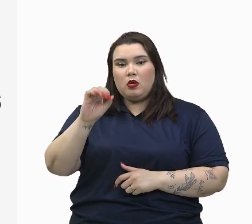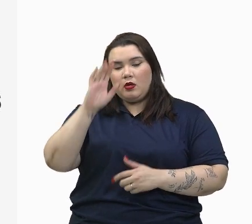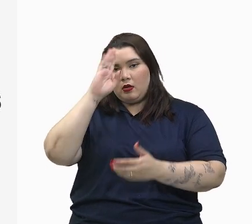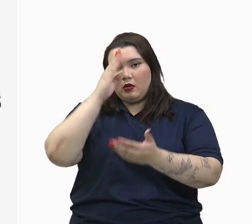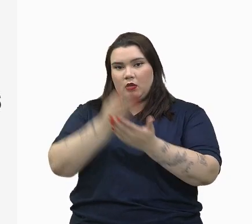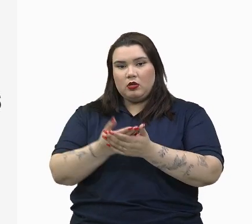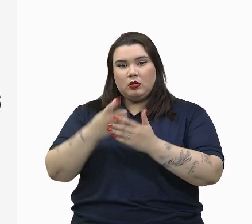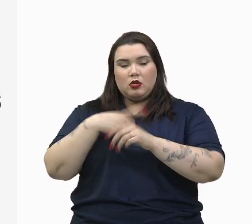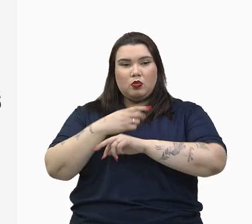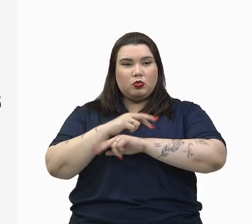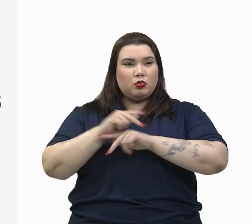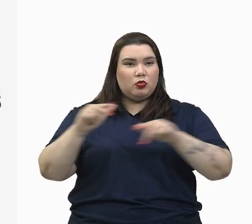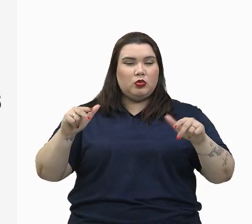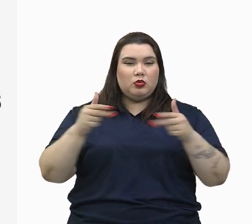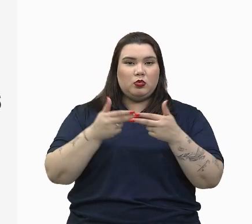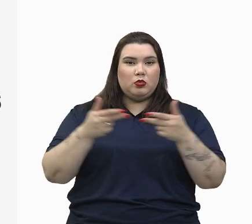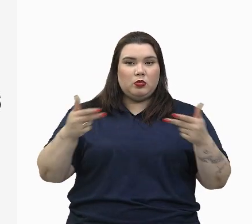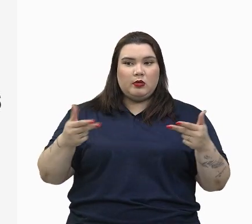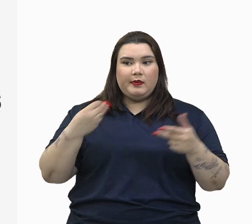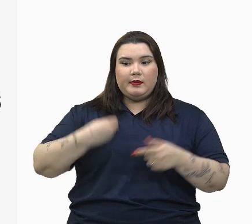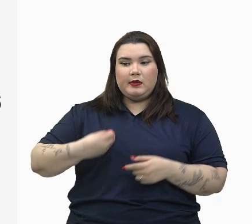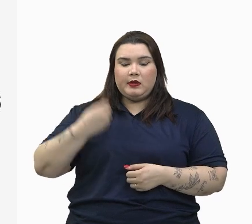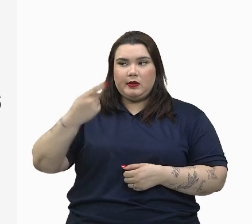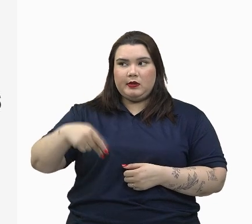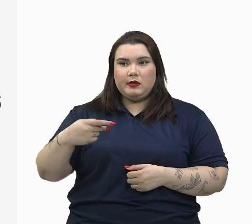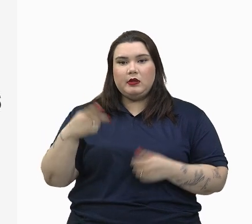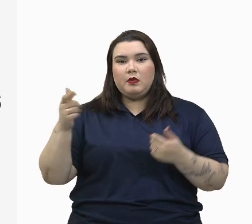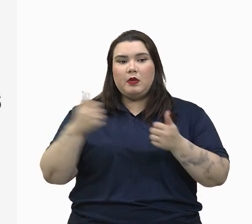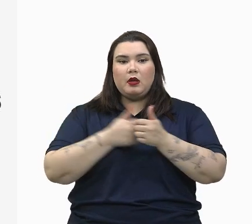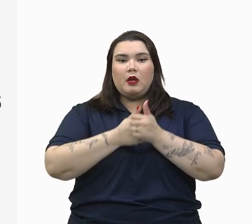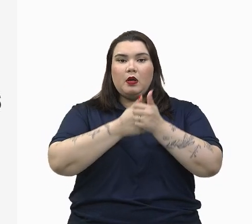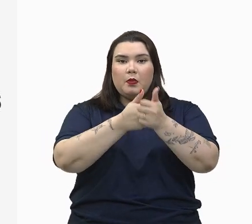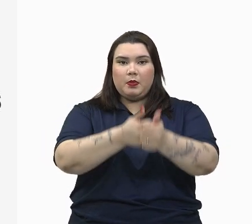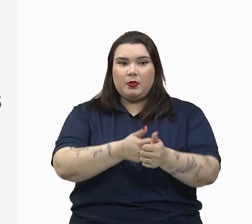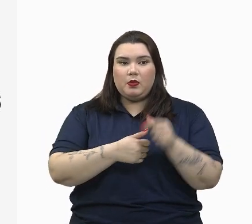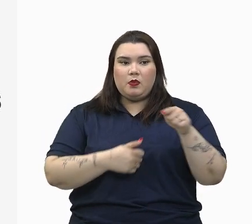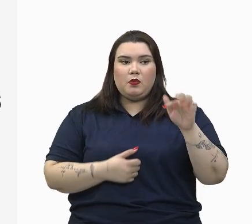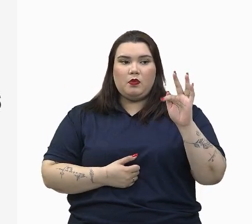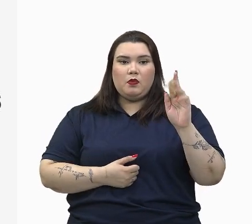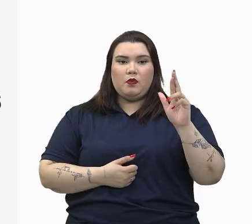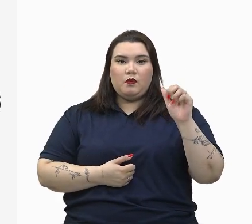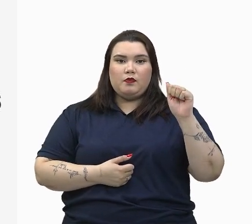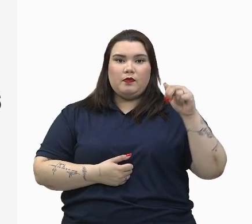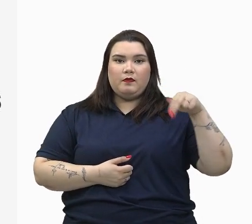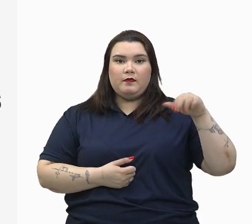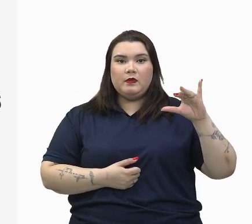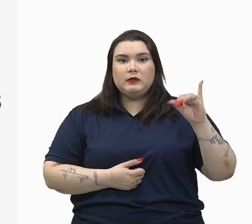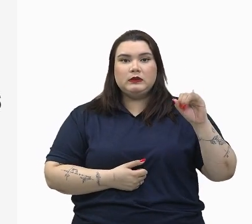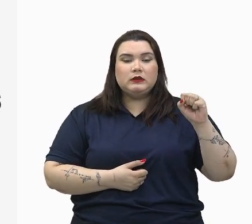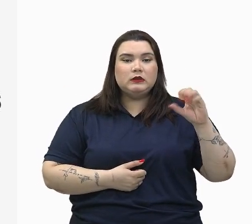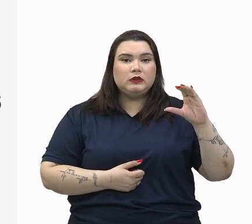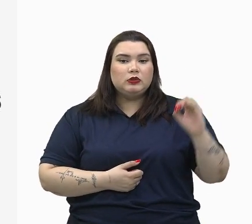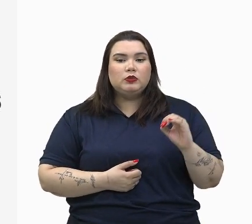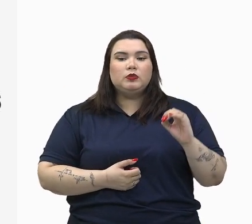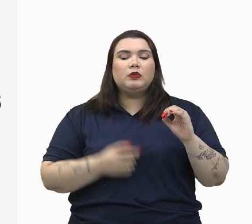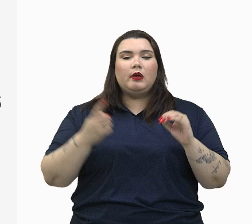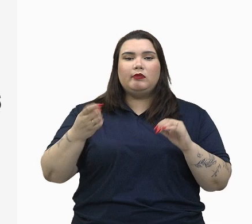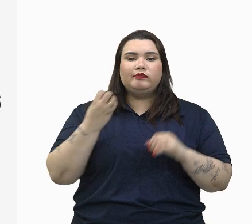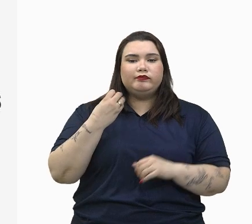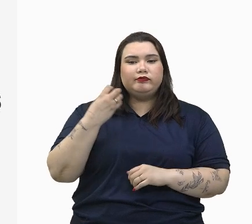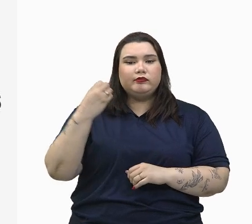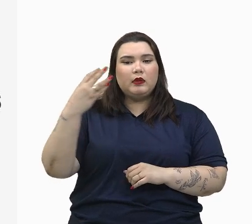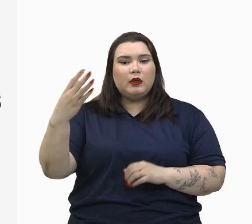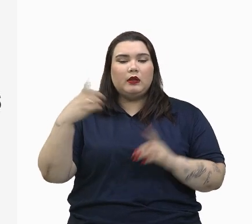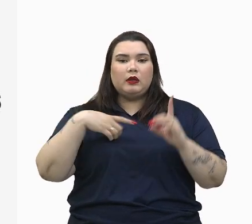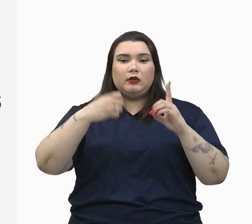tudo isso aqui, não é? Então ele acompanhou Francisco de Orellana. E nesse processo da viagem, ele vai